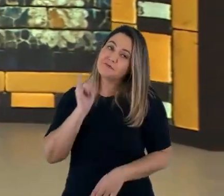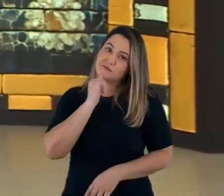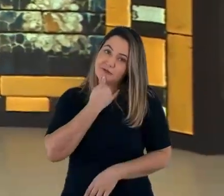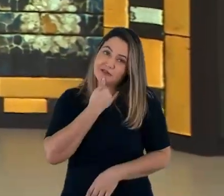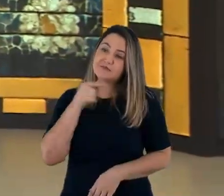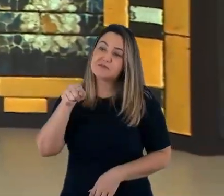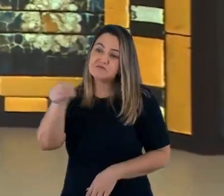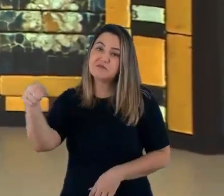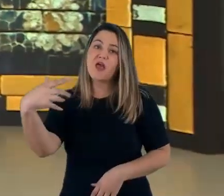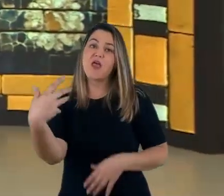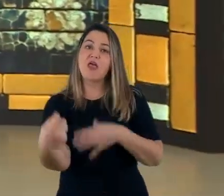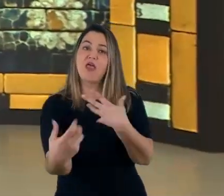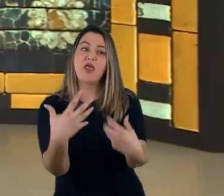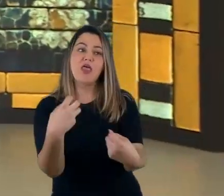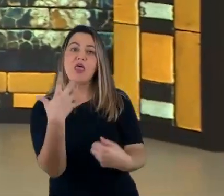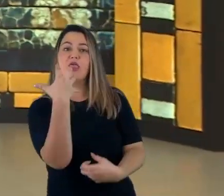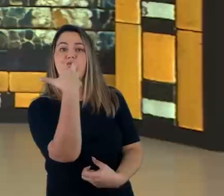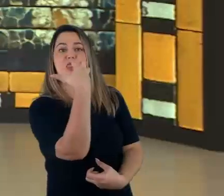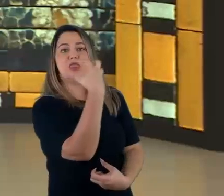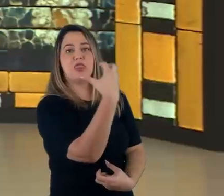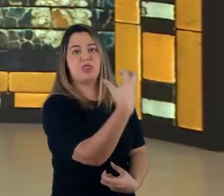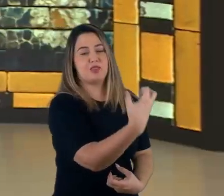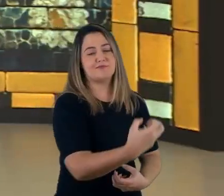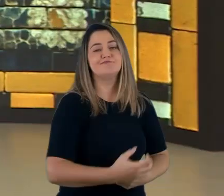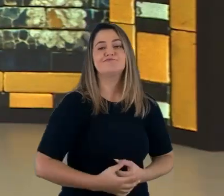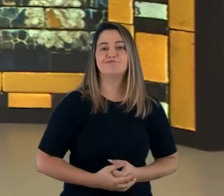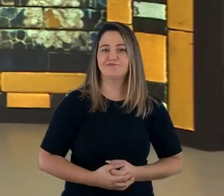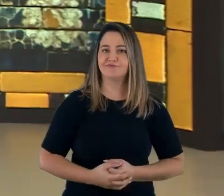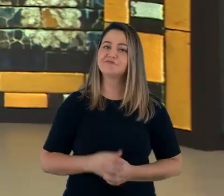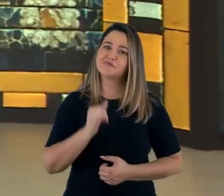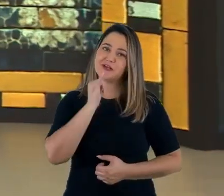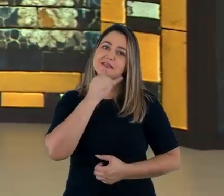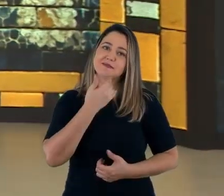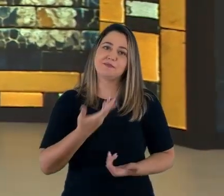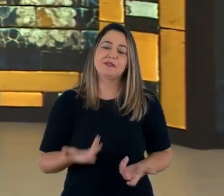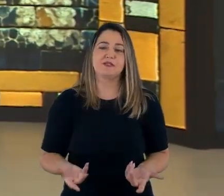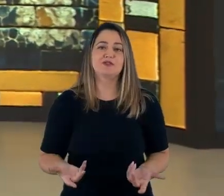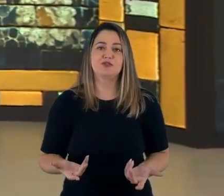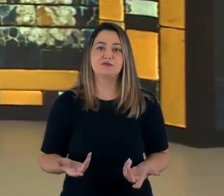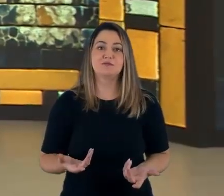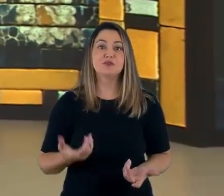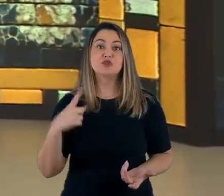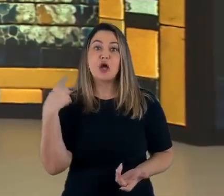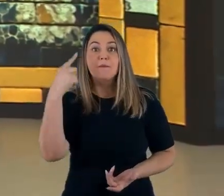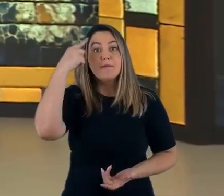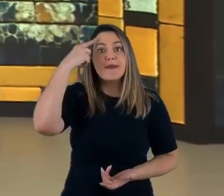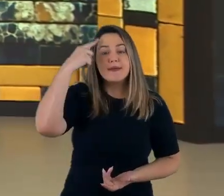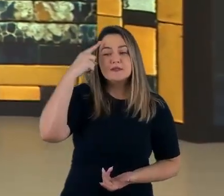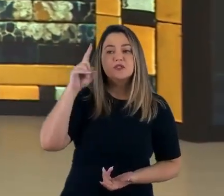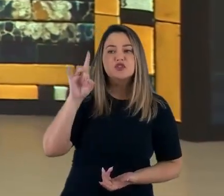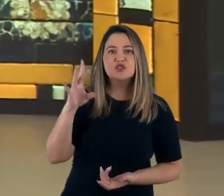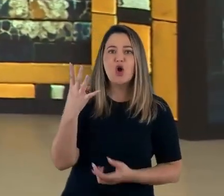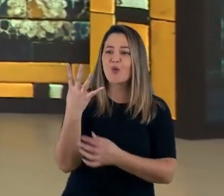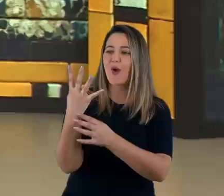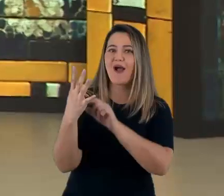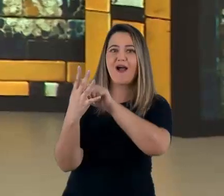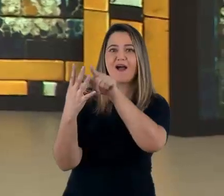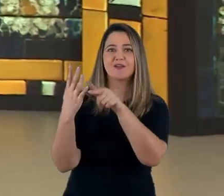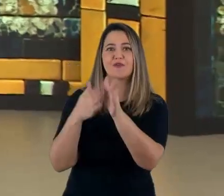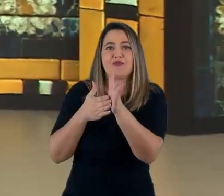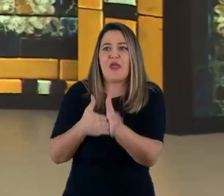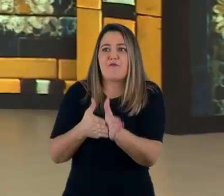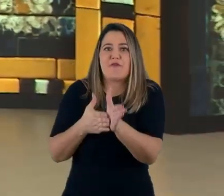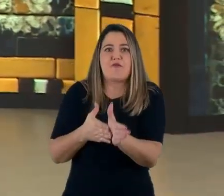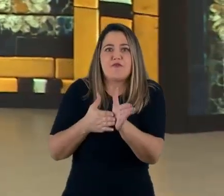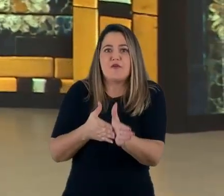companheiros ficaram fiéis desde o início do livro, enquanto outros acabaram cedendo à pressão de grupo. E quem sabe, a